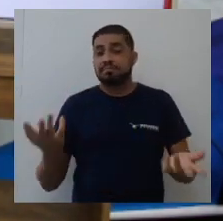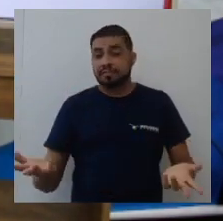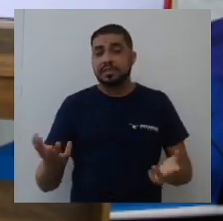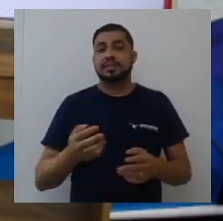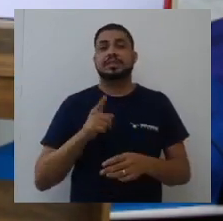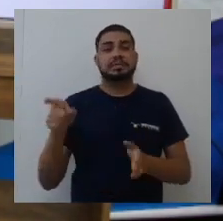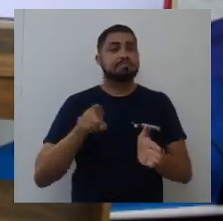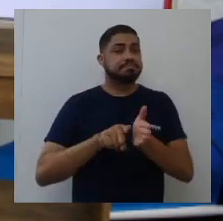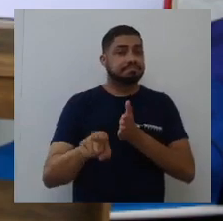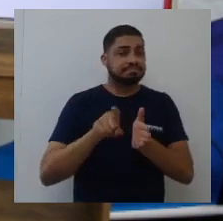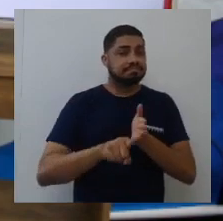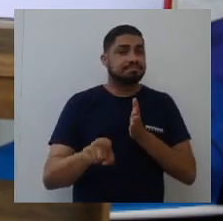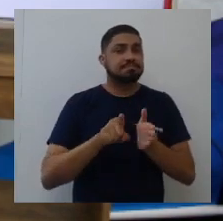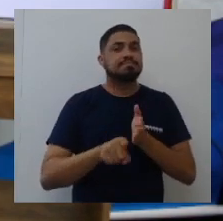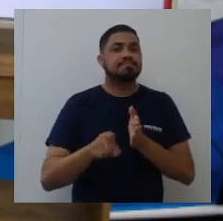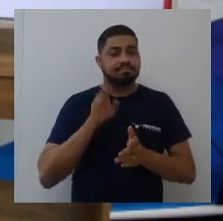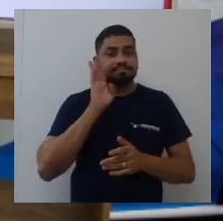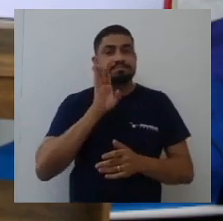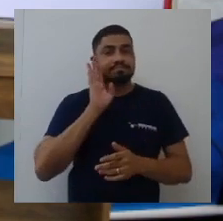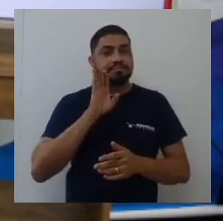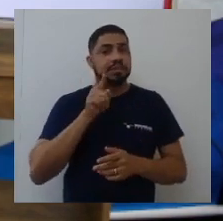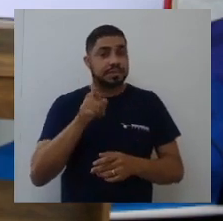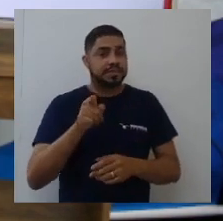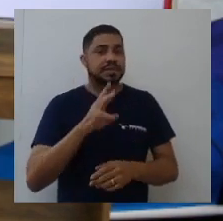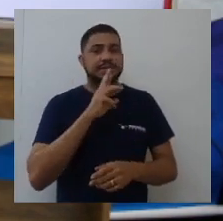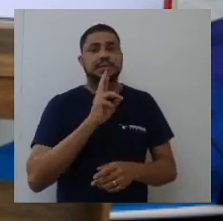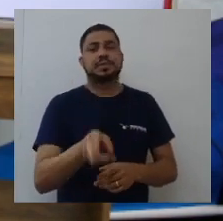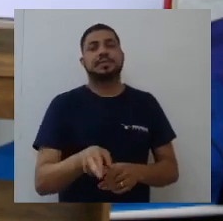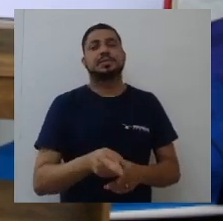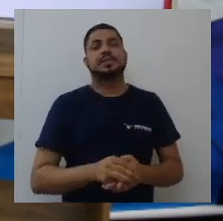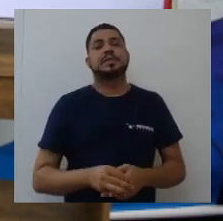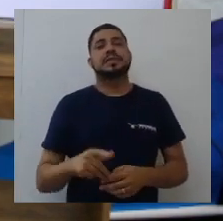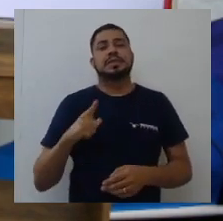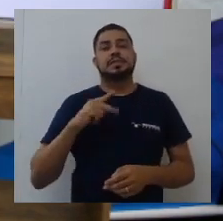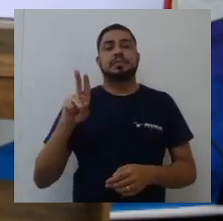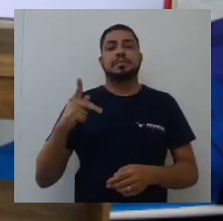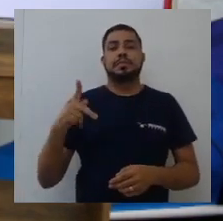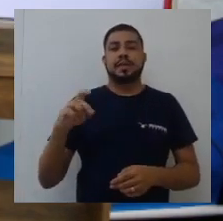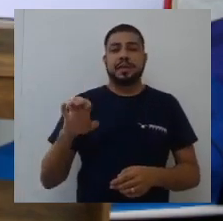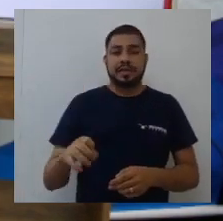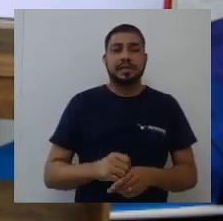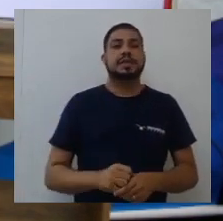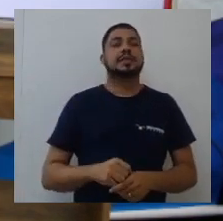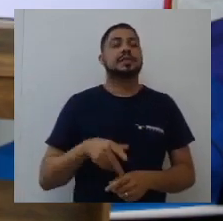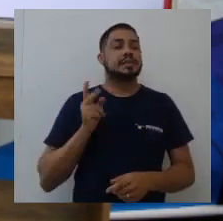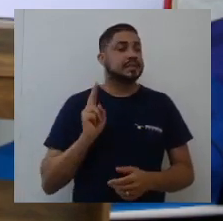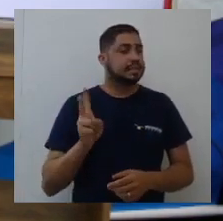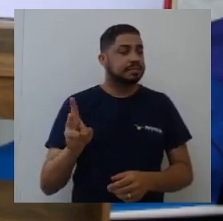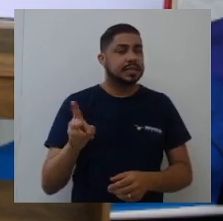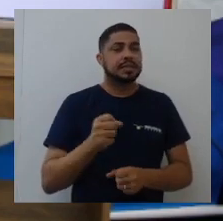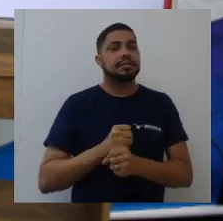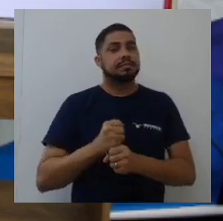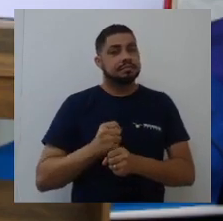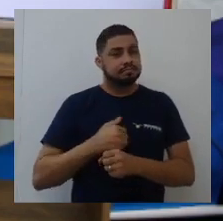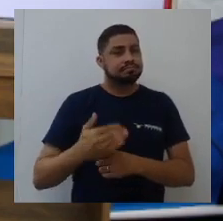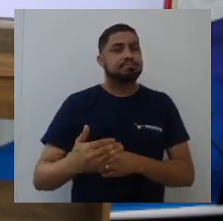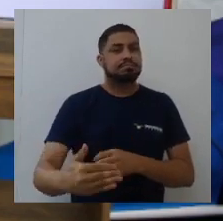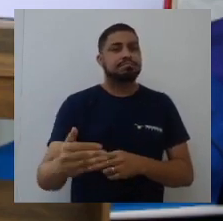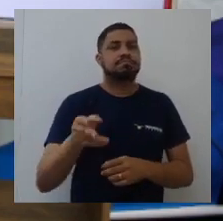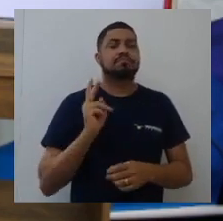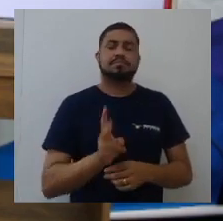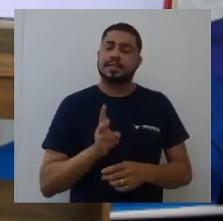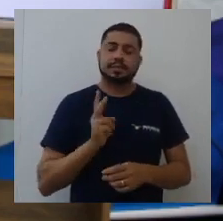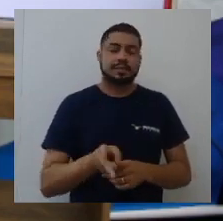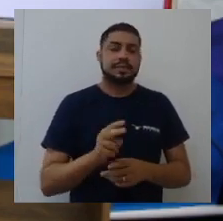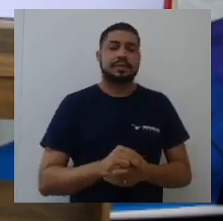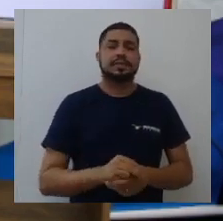essa questão é uma questão muito bacana de você resolver. Ela caiu na UPE, todo ano tem essa questão na prova do seriado, ou